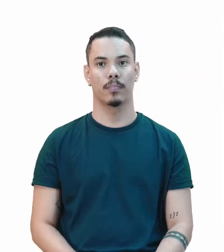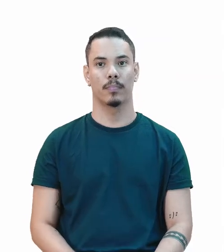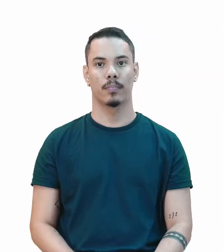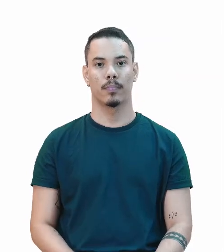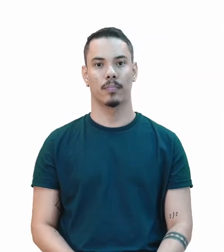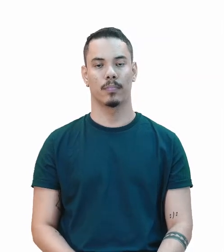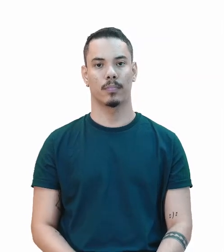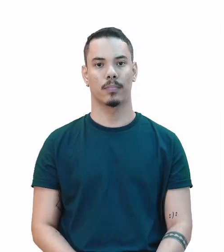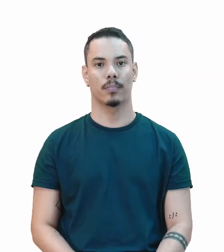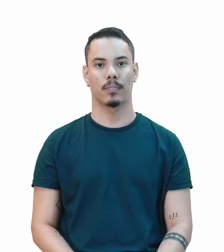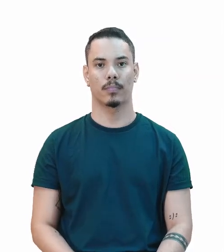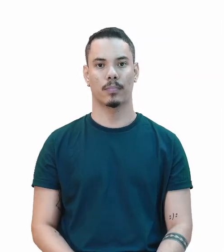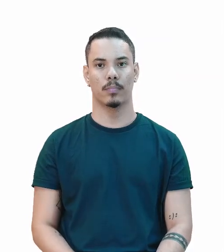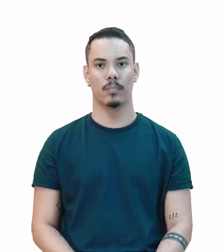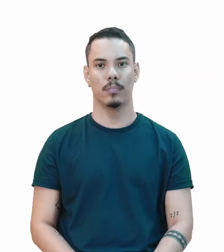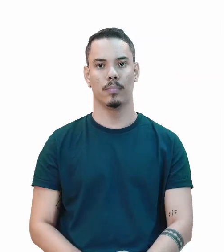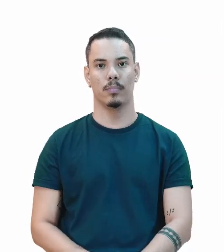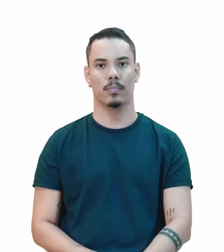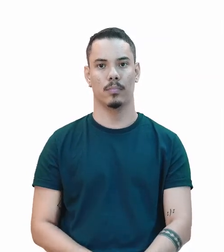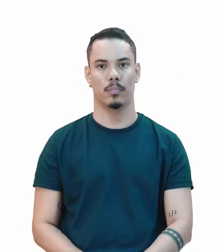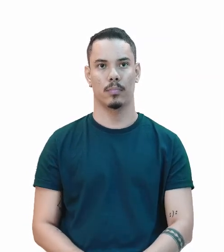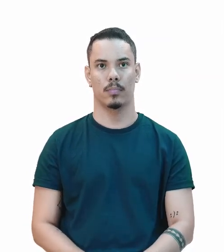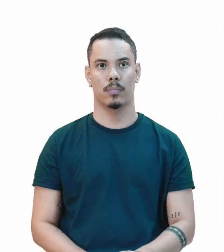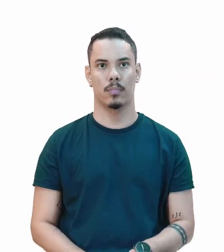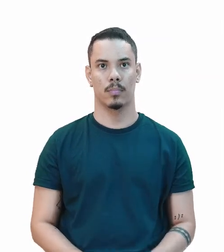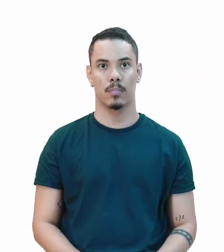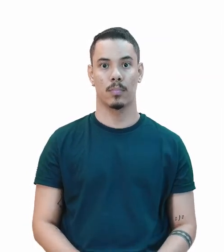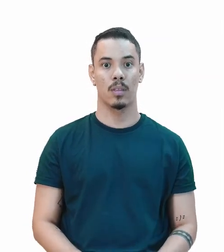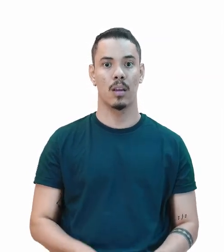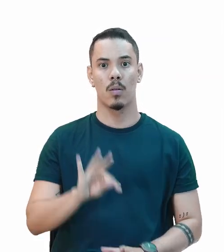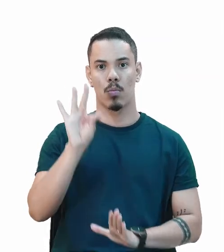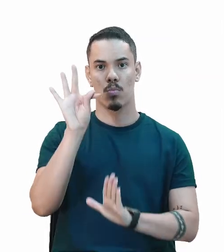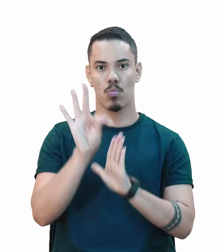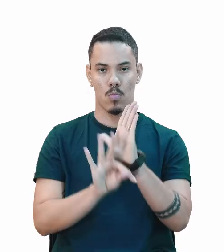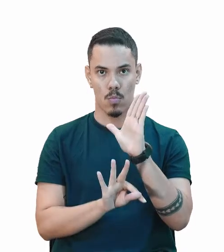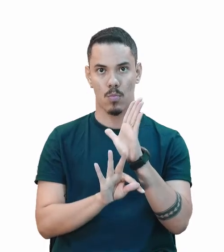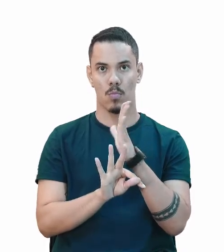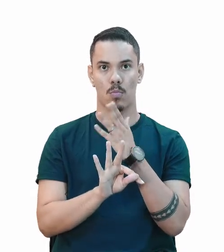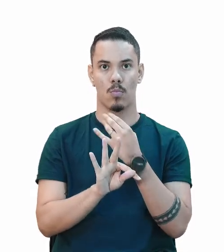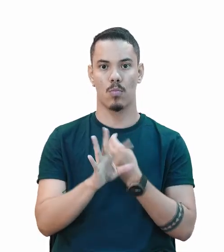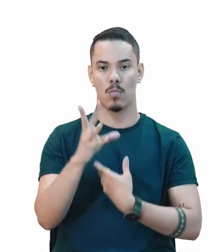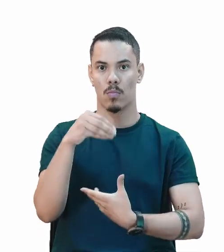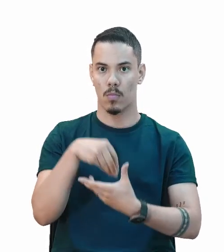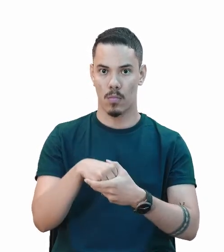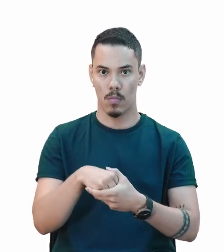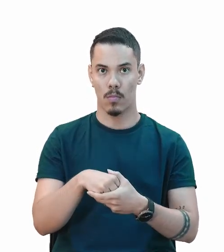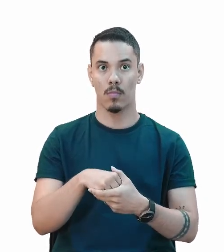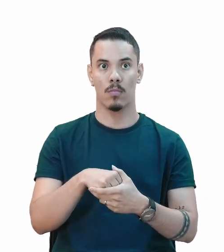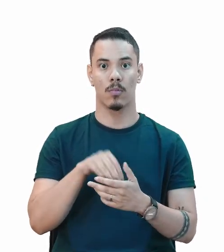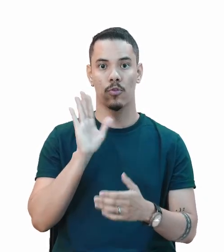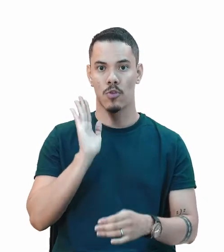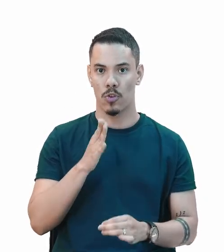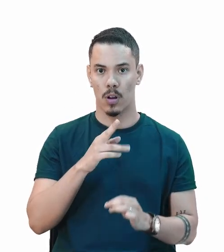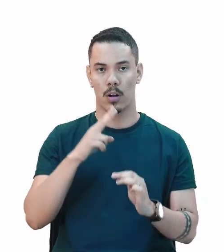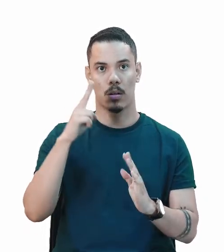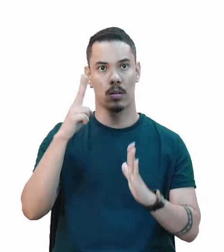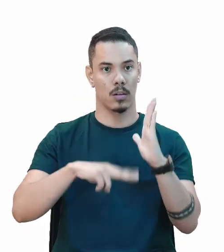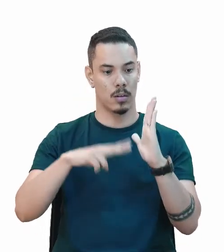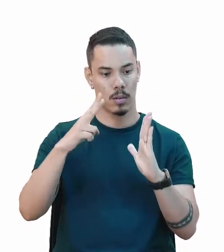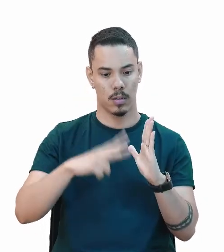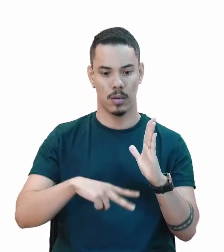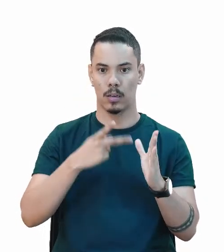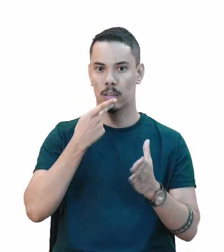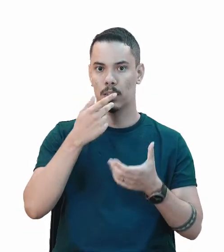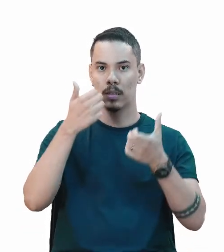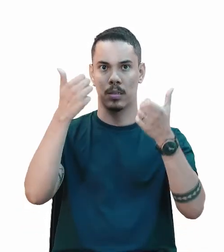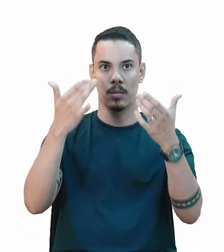Embora, olha só, nenhum dos textos cínicos existentes seja diretamente atribuído